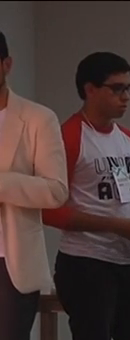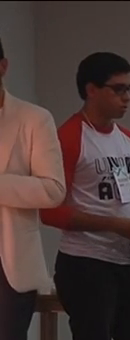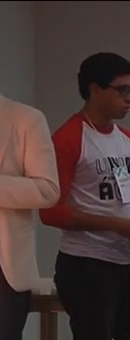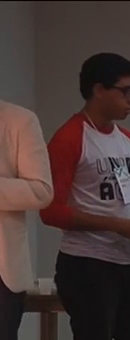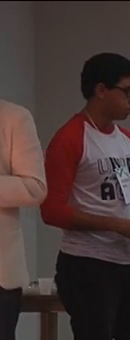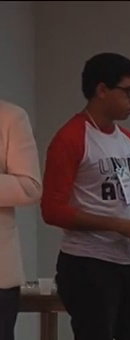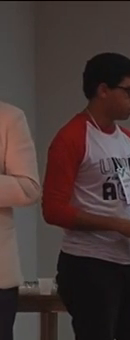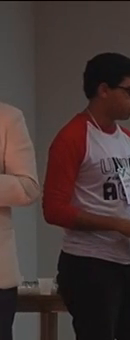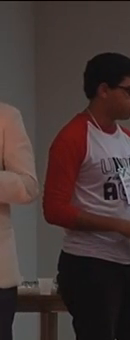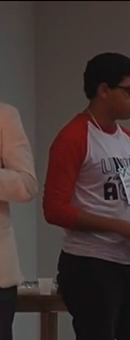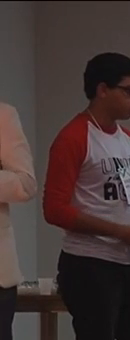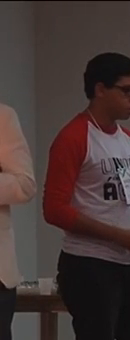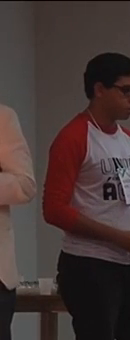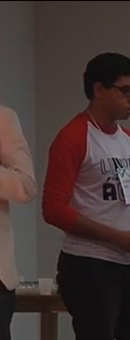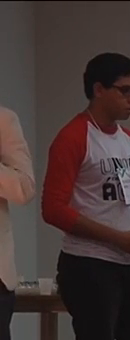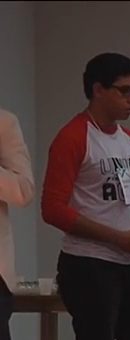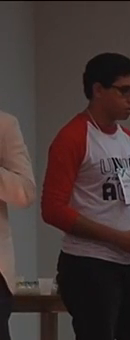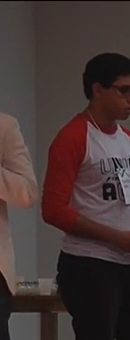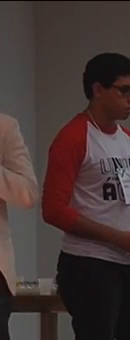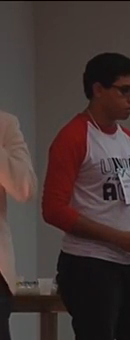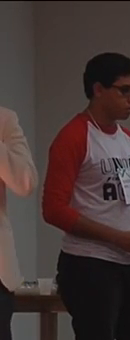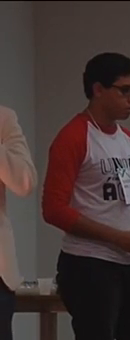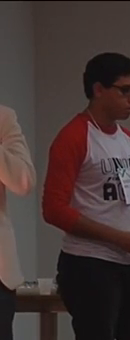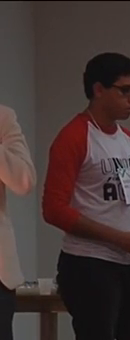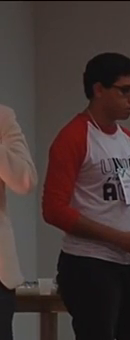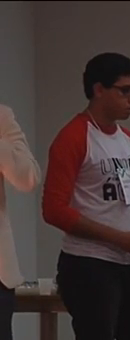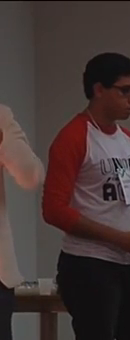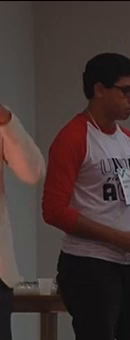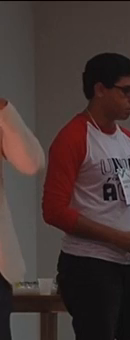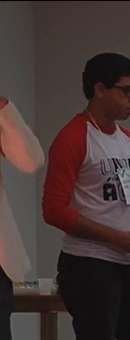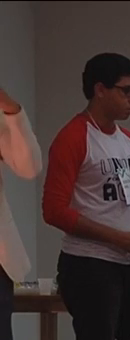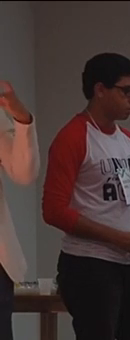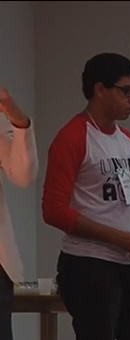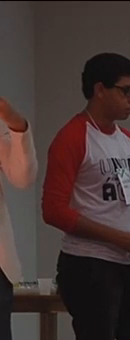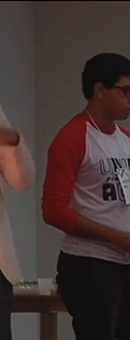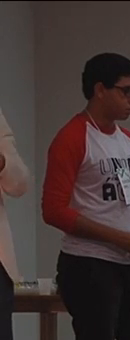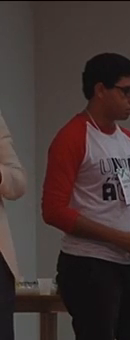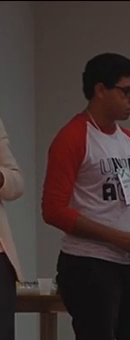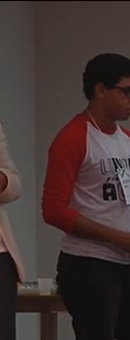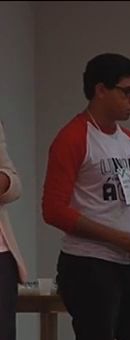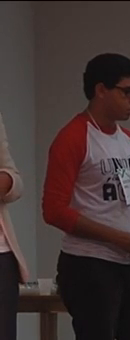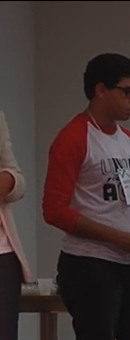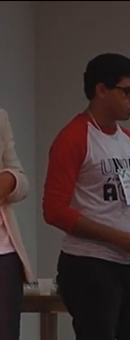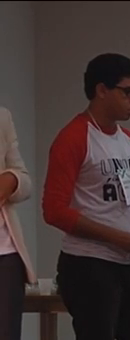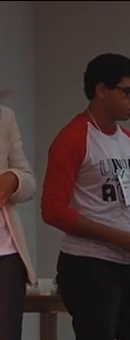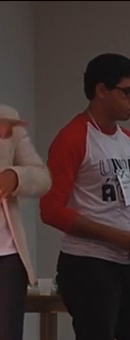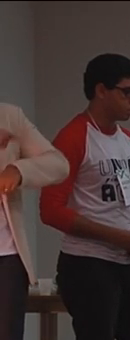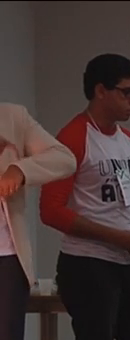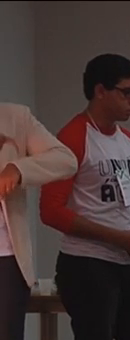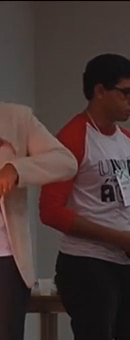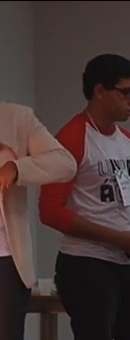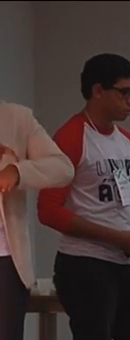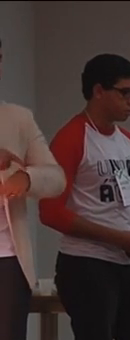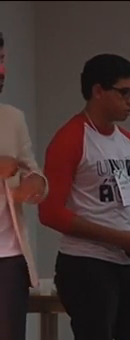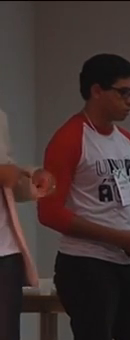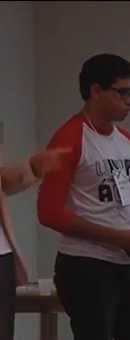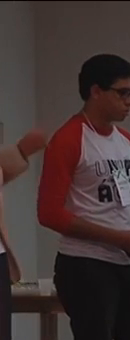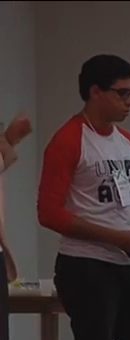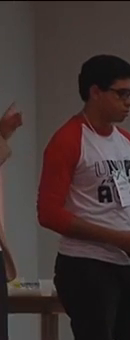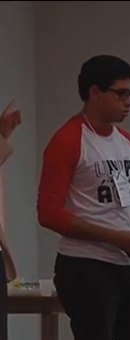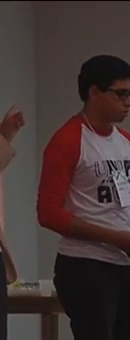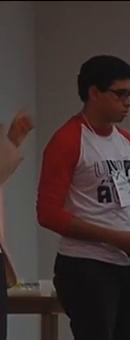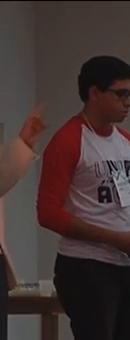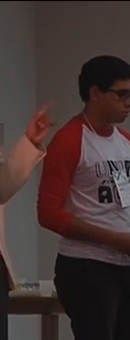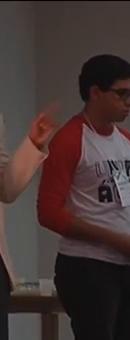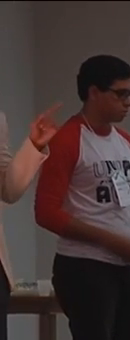dá microfonia. Então, por gentileza, candidatos, fiquem atentos ao cronômetro e o rapaz, ele vai se aproximar de